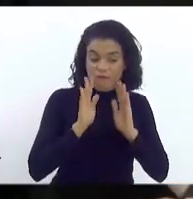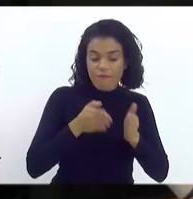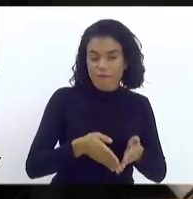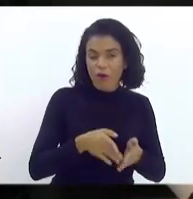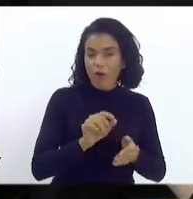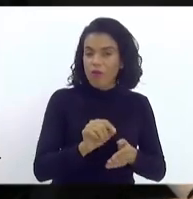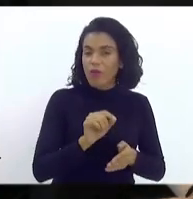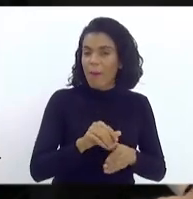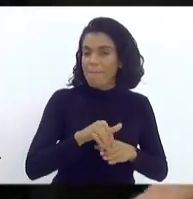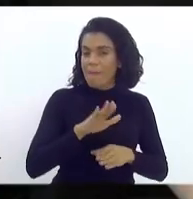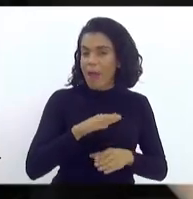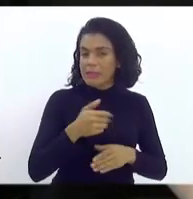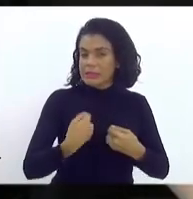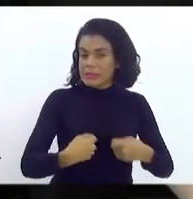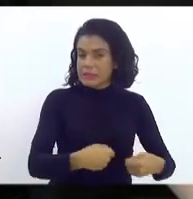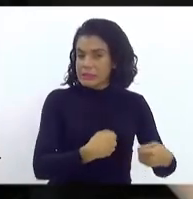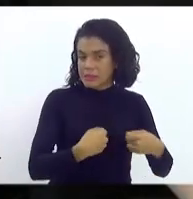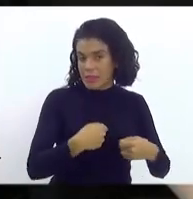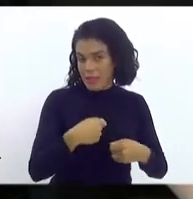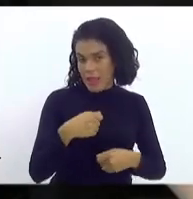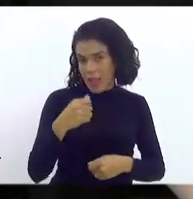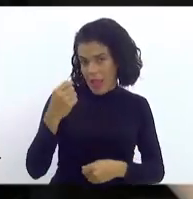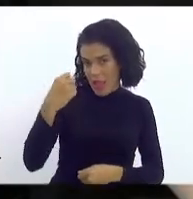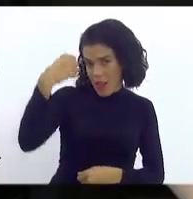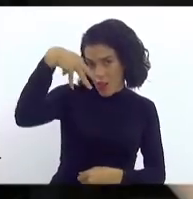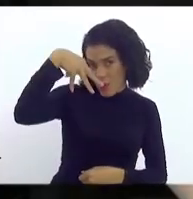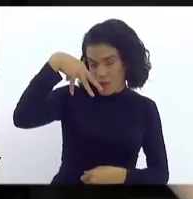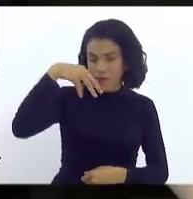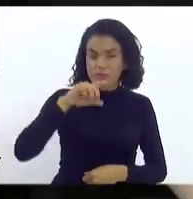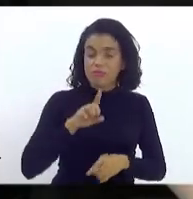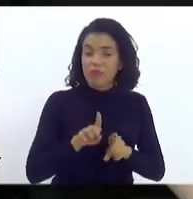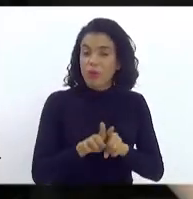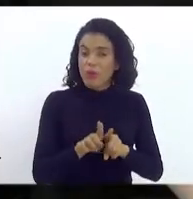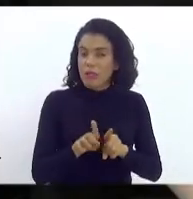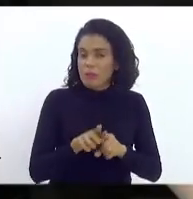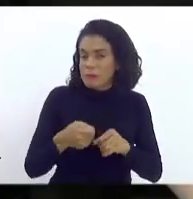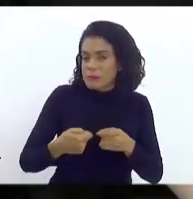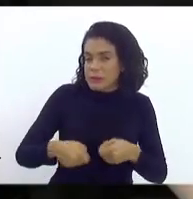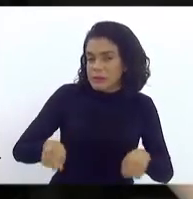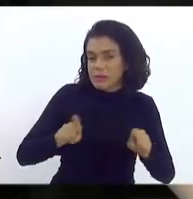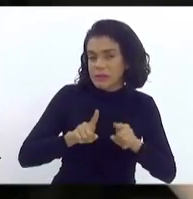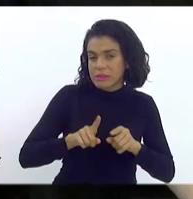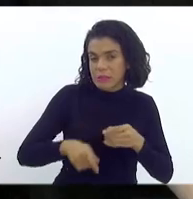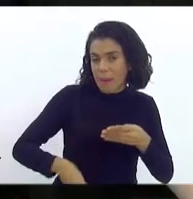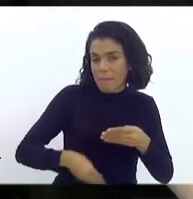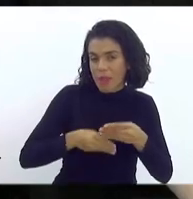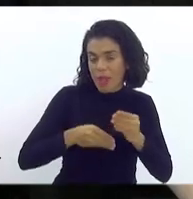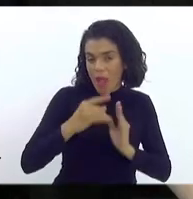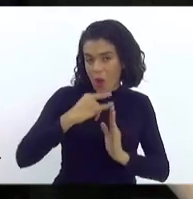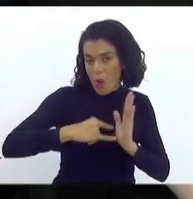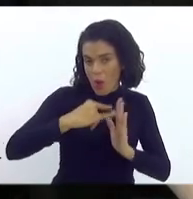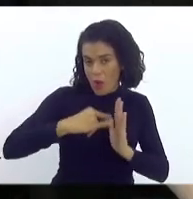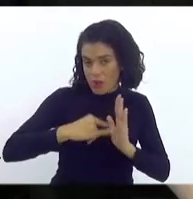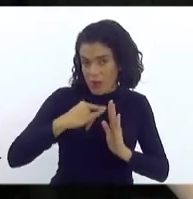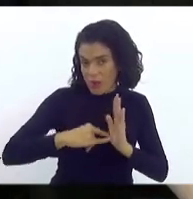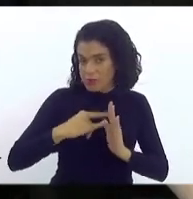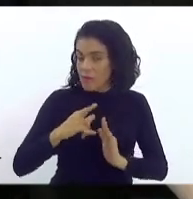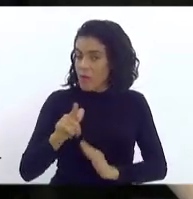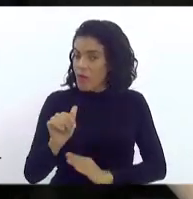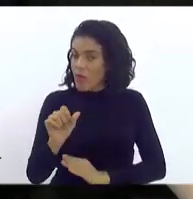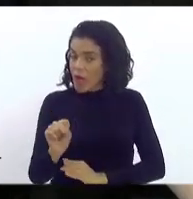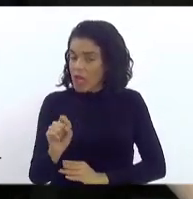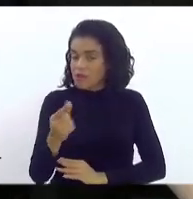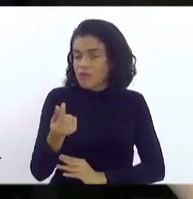é considerado mais essencial, que é a luz, e que esse não deveria incrementar tanto a conta de luz do consumidor. Isso ficaria com o gás a